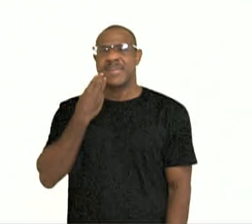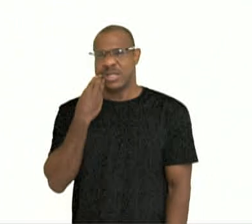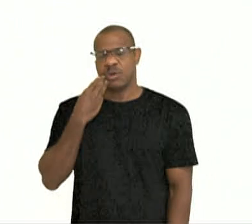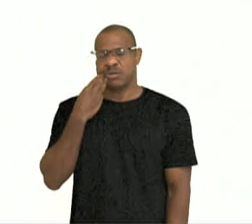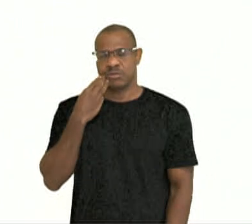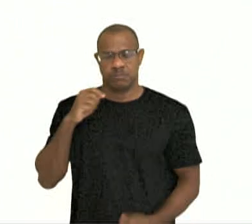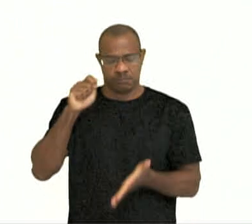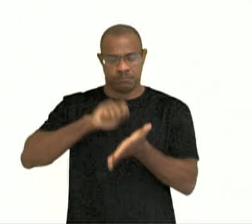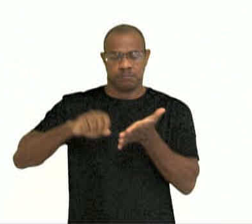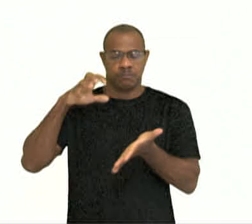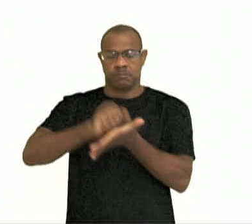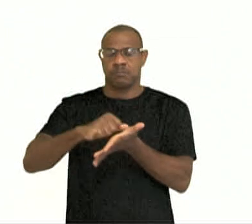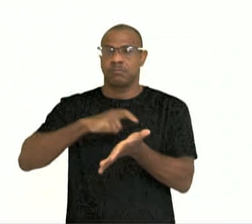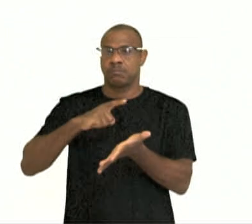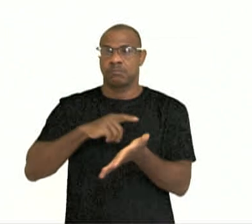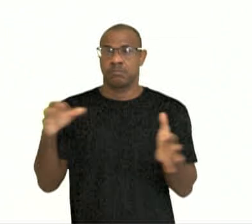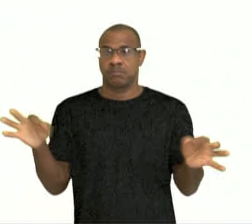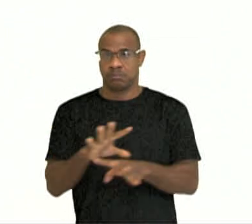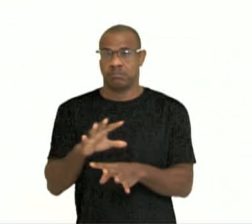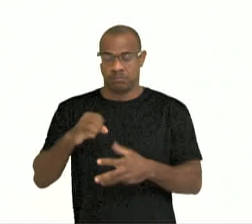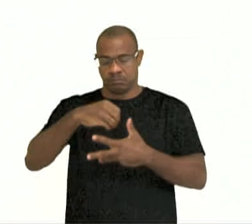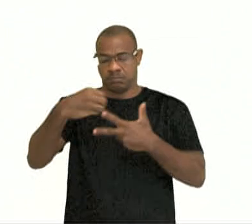Enem 2019,